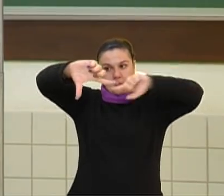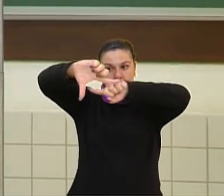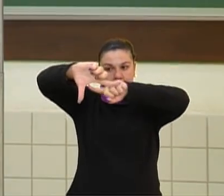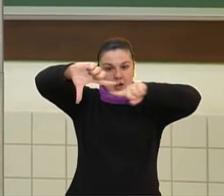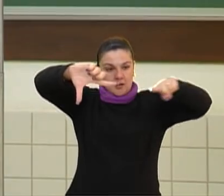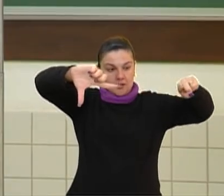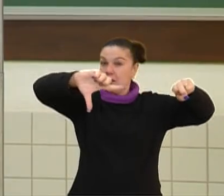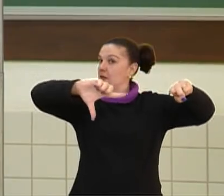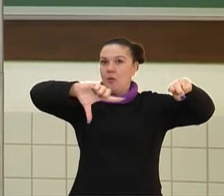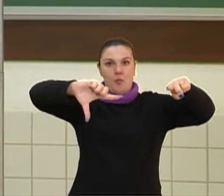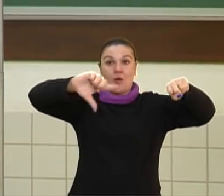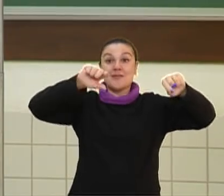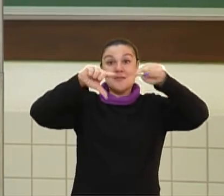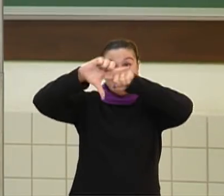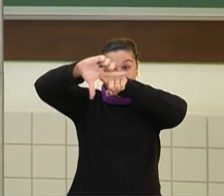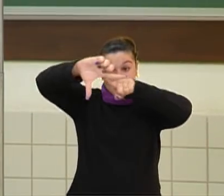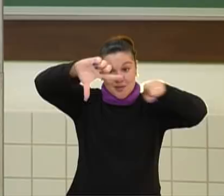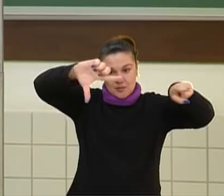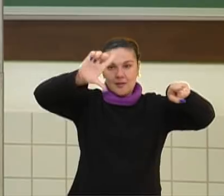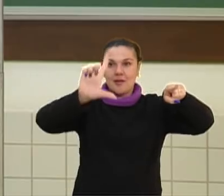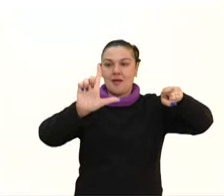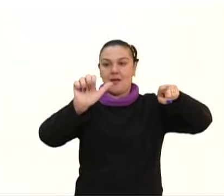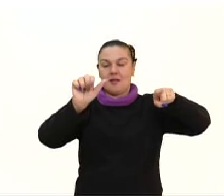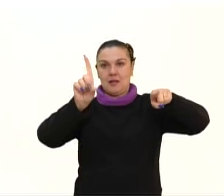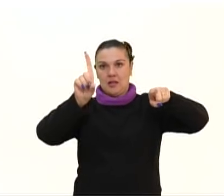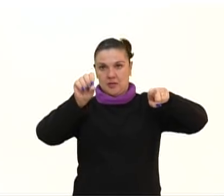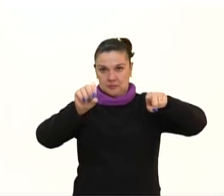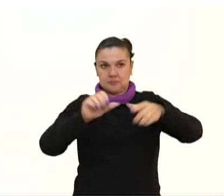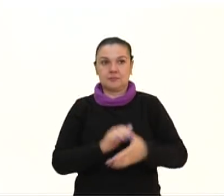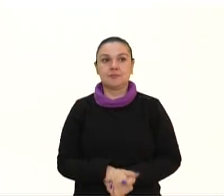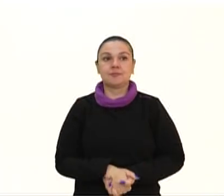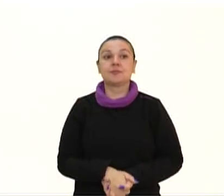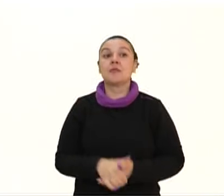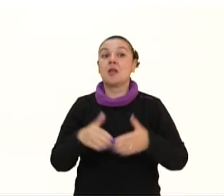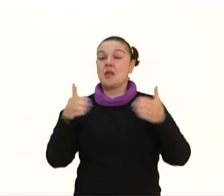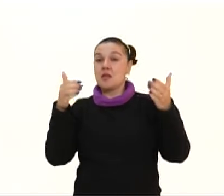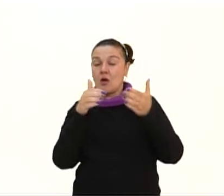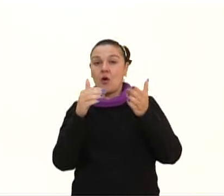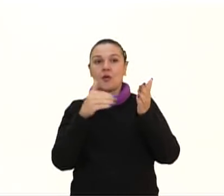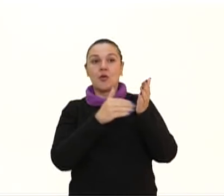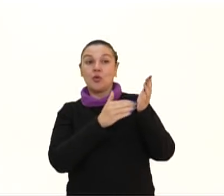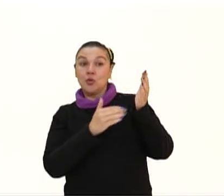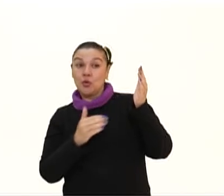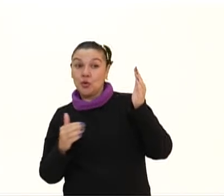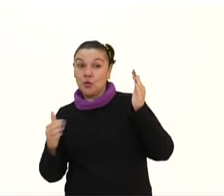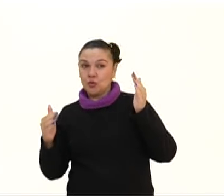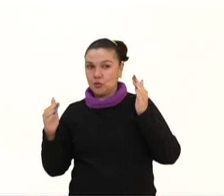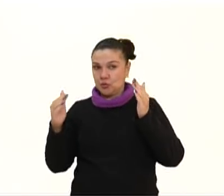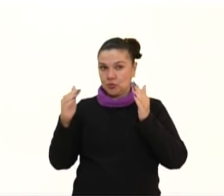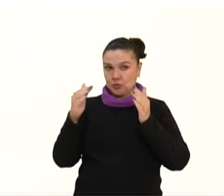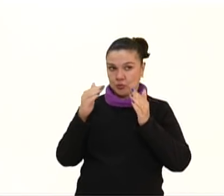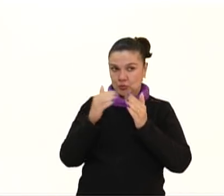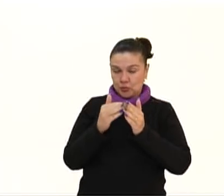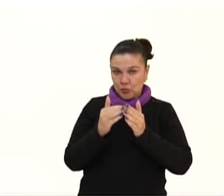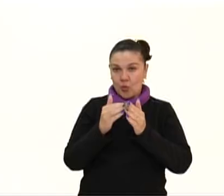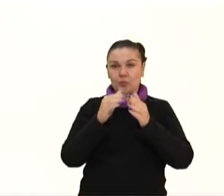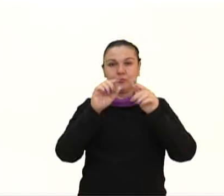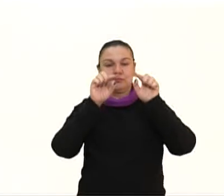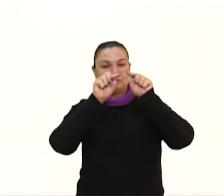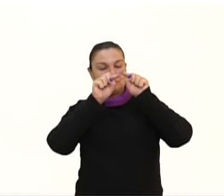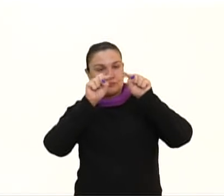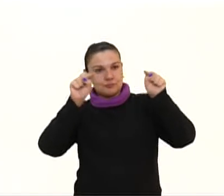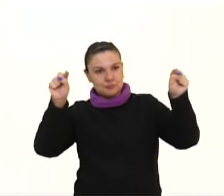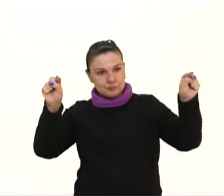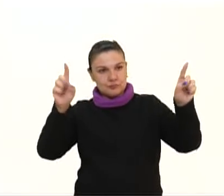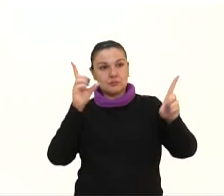polígono convexo? Lembra o que vem a ser polígono convexo? Vamos lá. Quando todos os pontos de qualquer segmento de